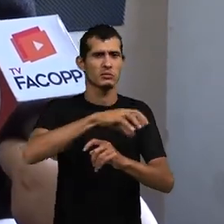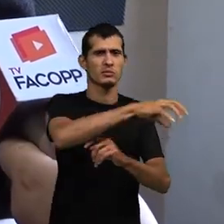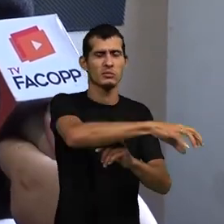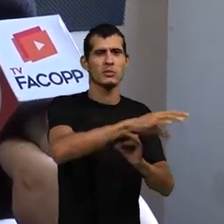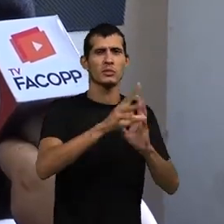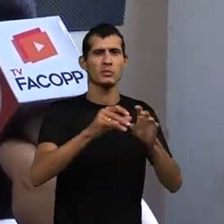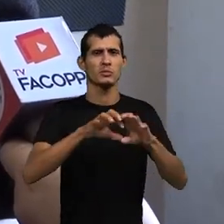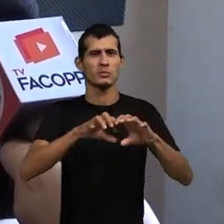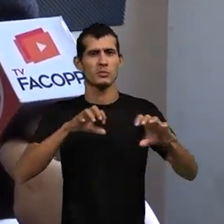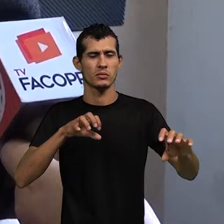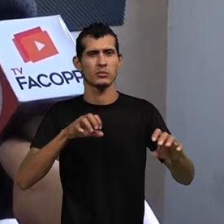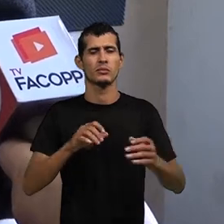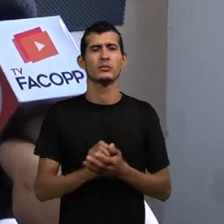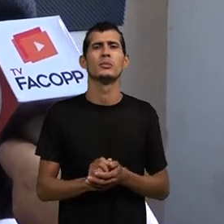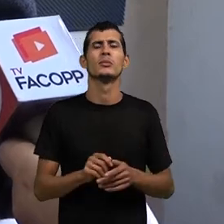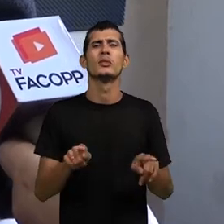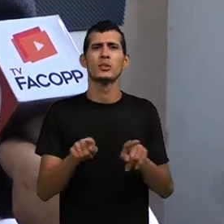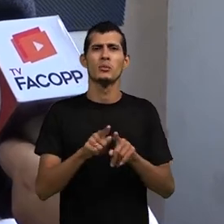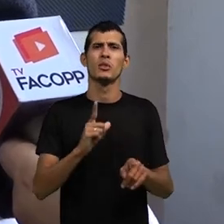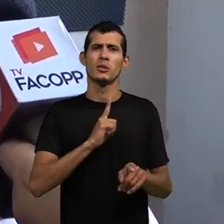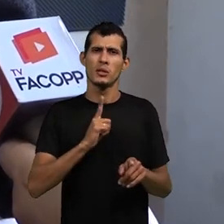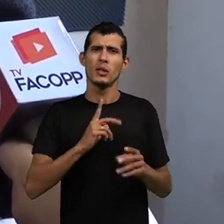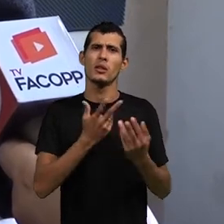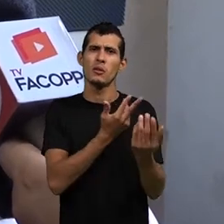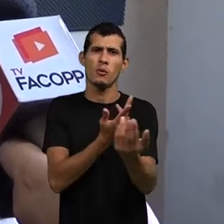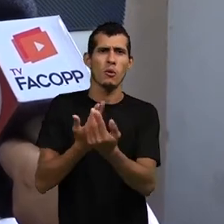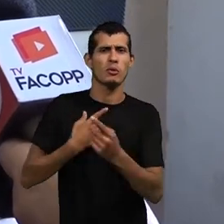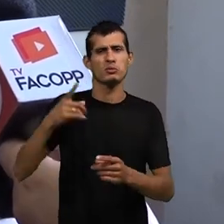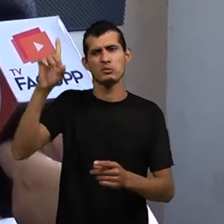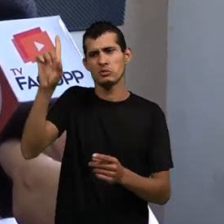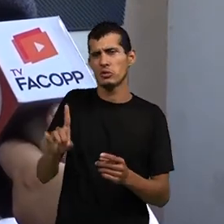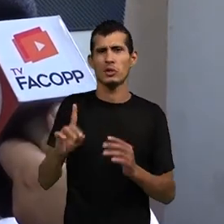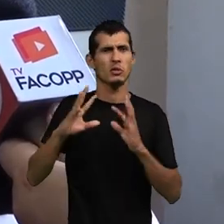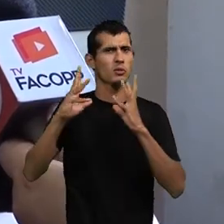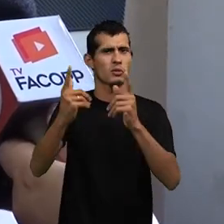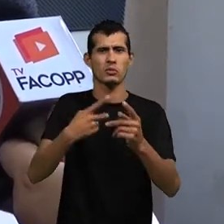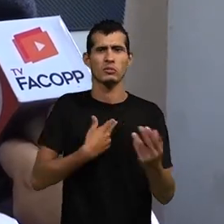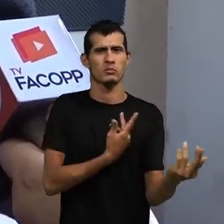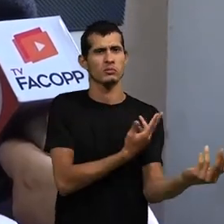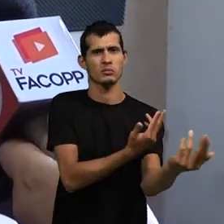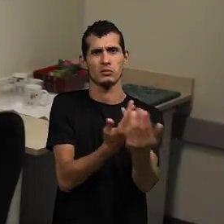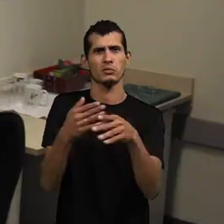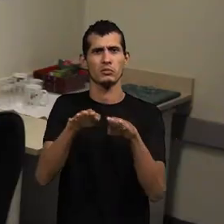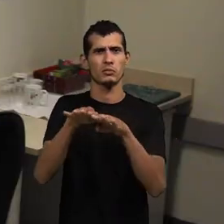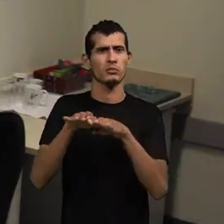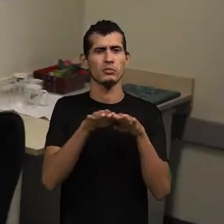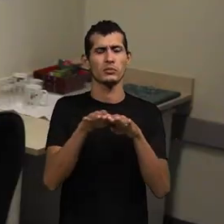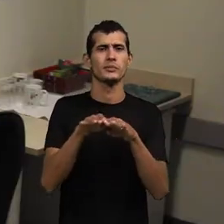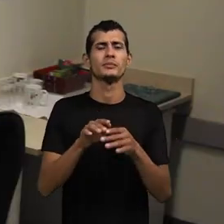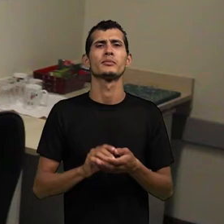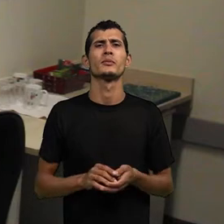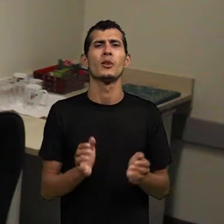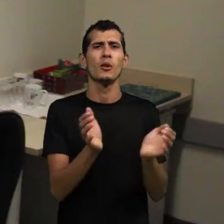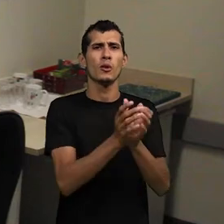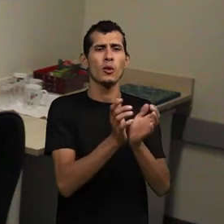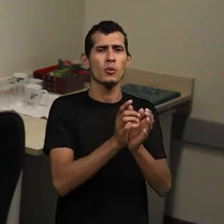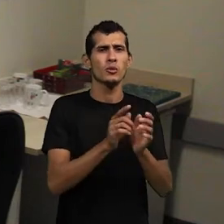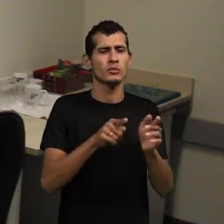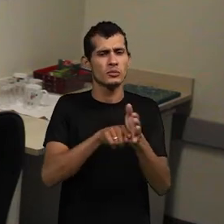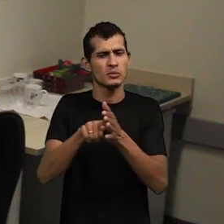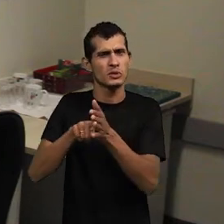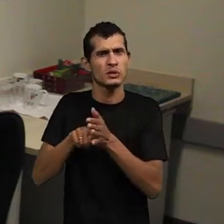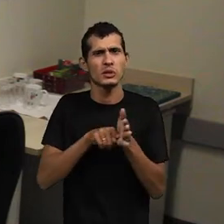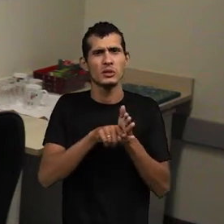favorecida, excluída da sociedade e que tem que ter os mesmos direitos que todas as outras pessoas, né? O Grupo de Estudos e Pesquisa em